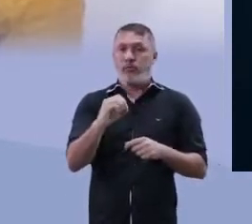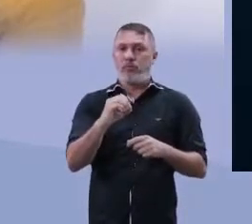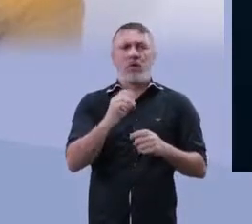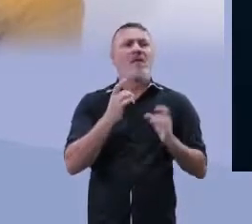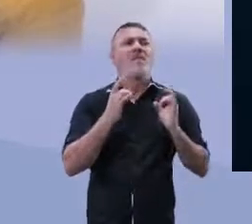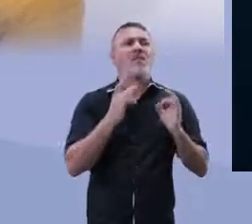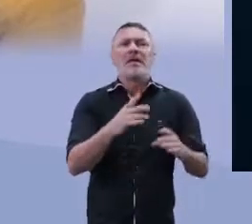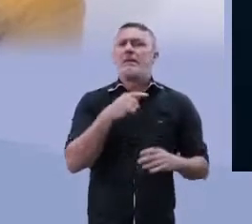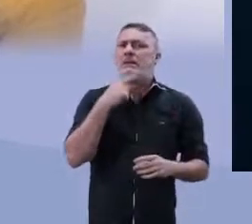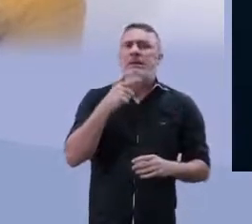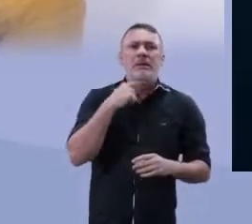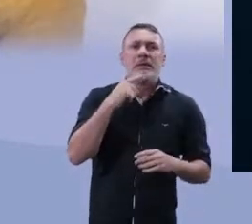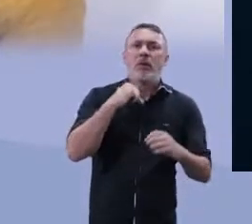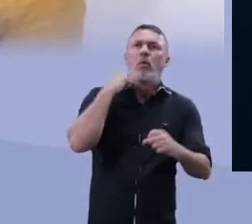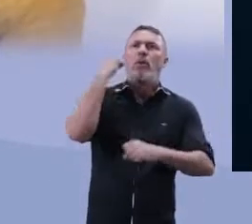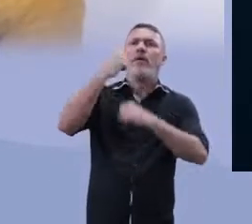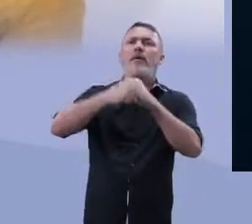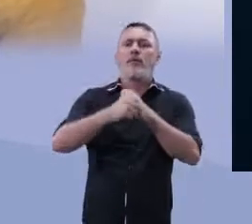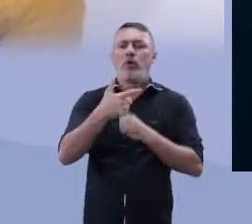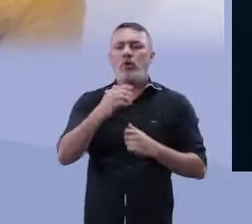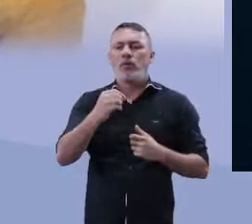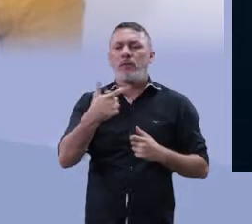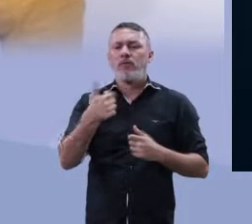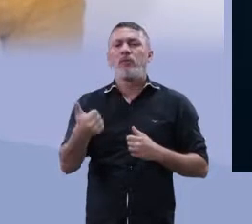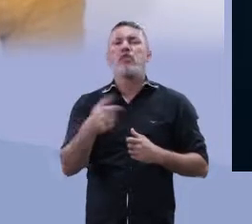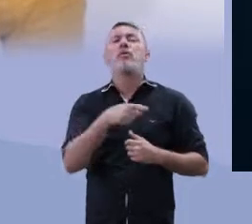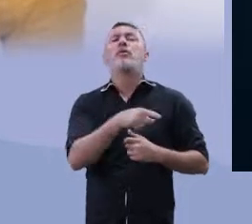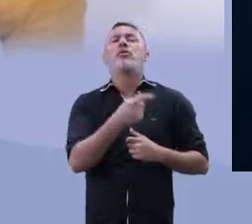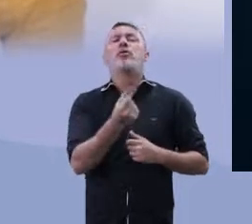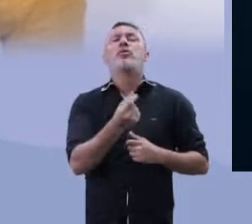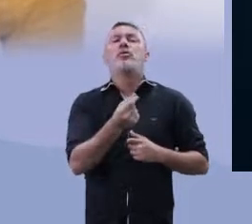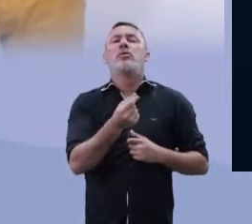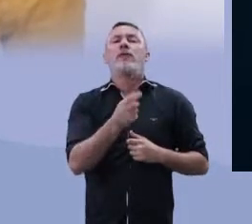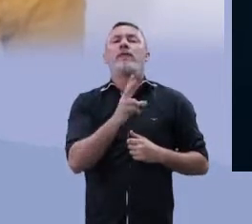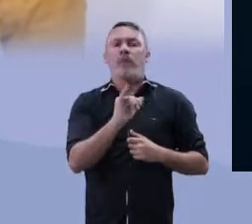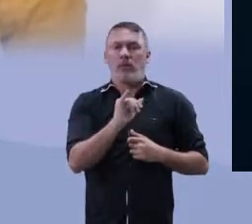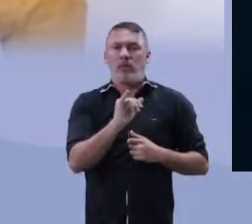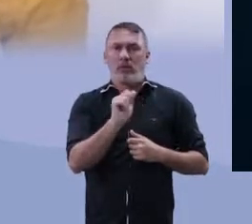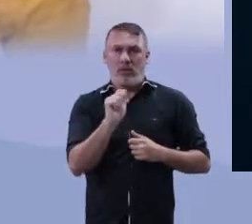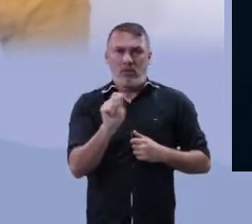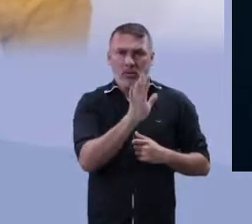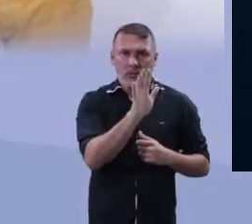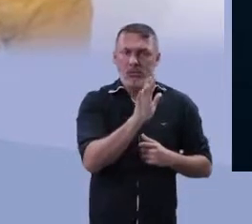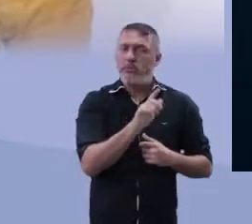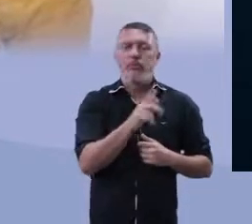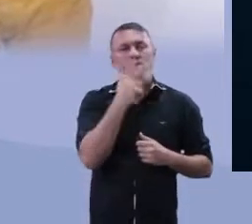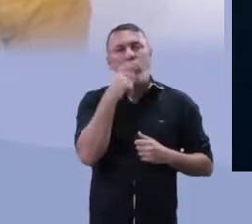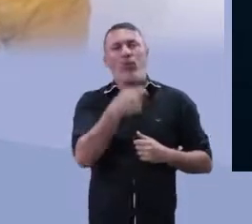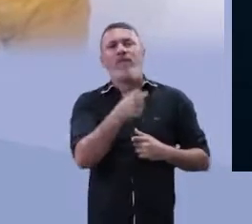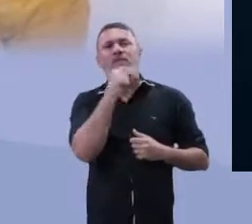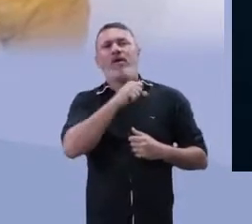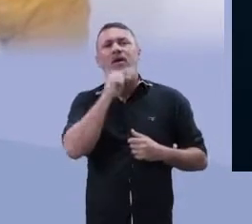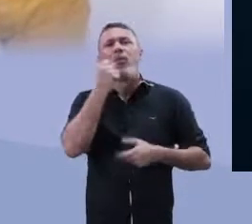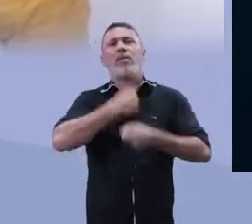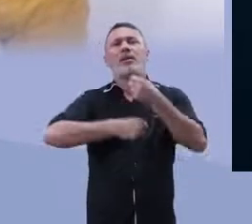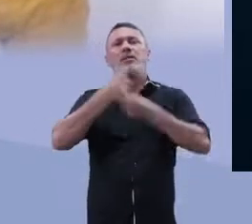o ano 2021, o que vai acontecer? E esse veículo não for vendido, ele passa a ser um veículo velho do ano passado. Ele